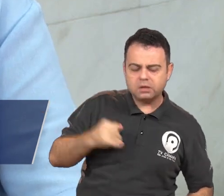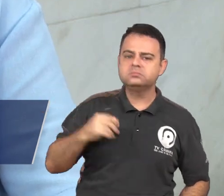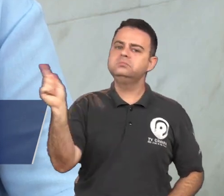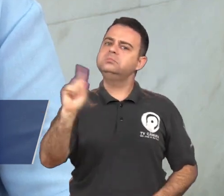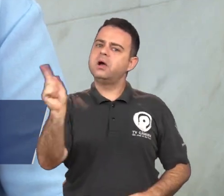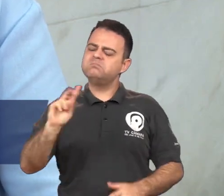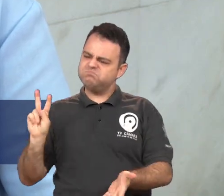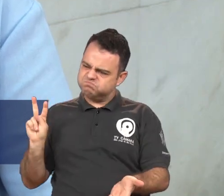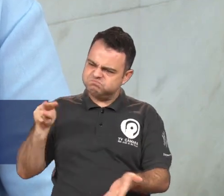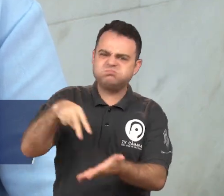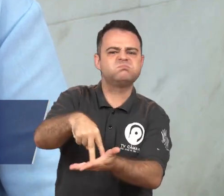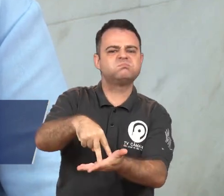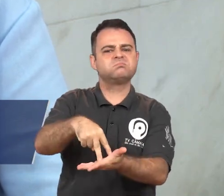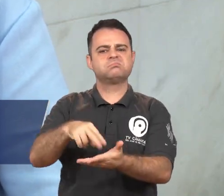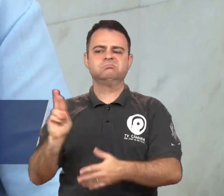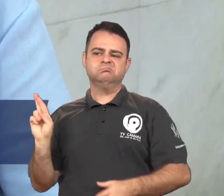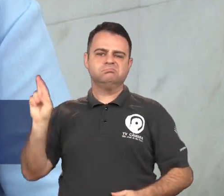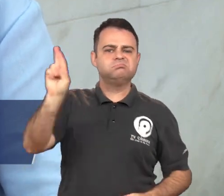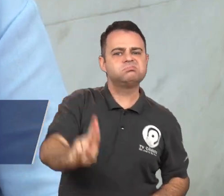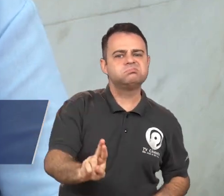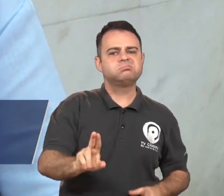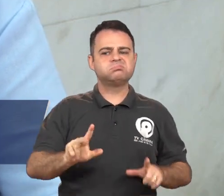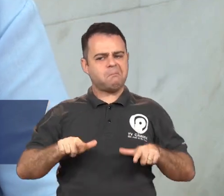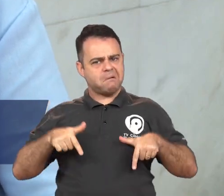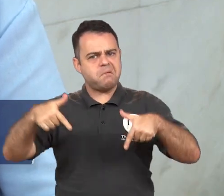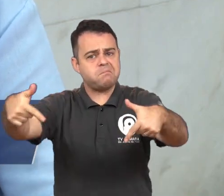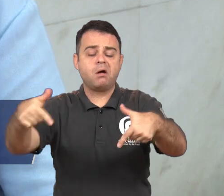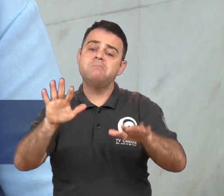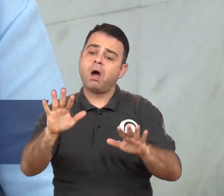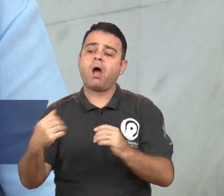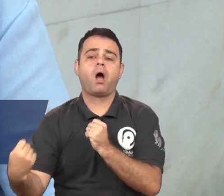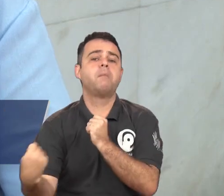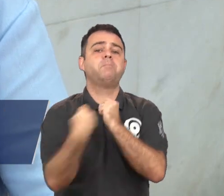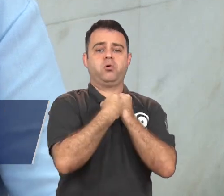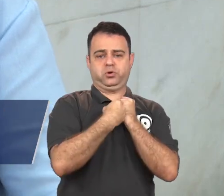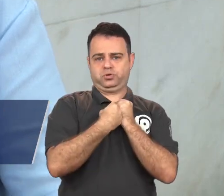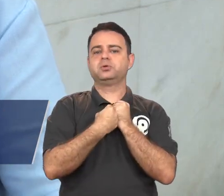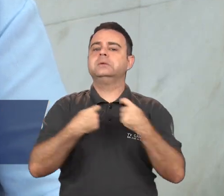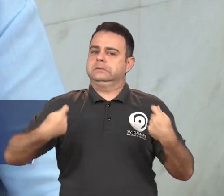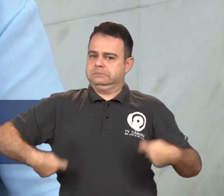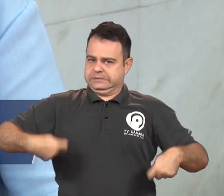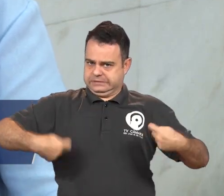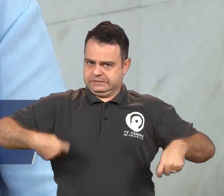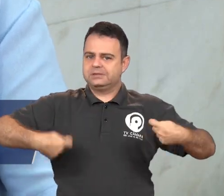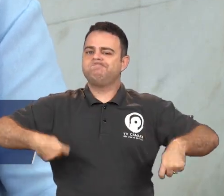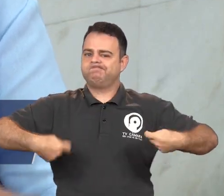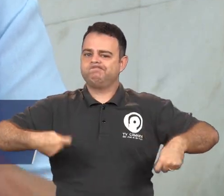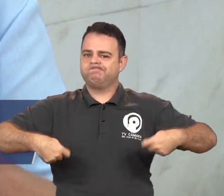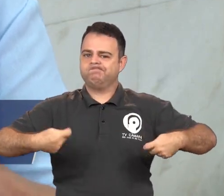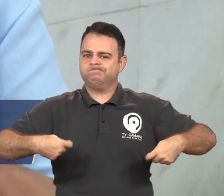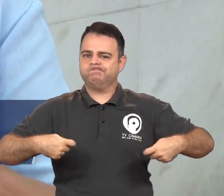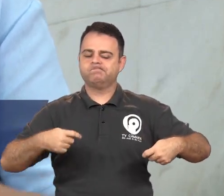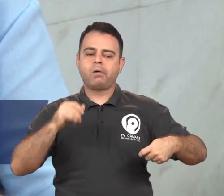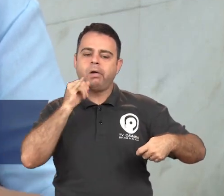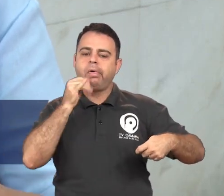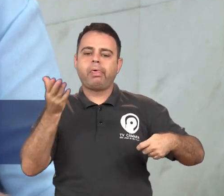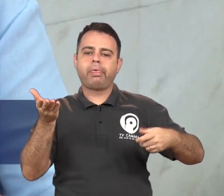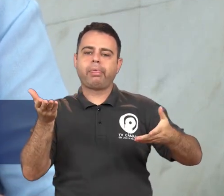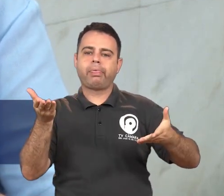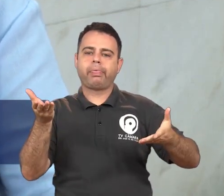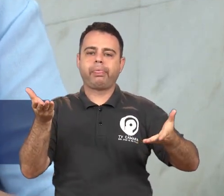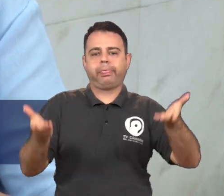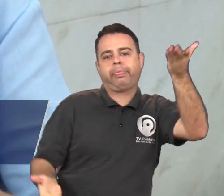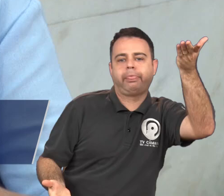para valer mesmo. Mas esse para valer nós temos que ter apoio. Se não tem o mesmo, a balança não